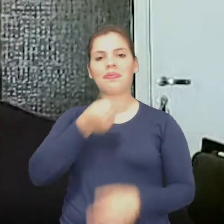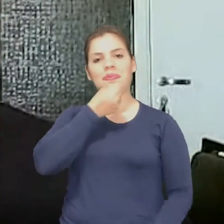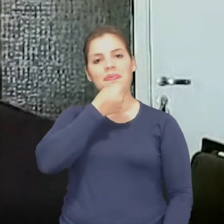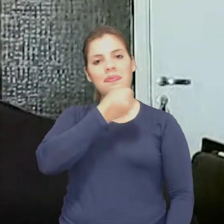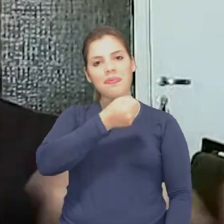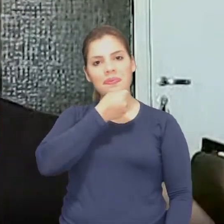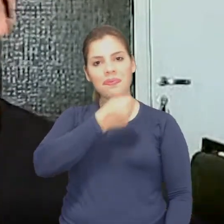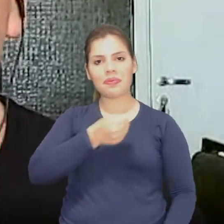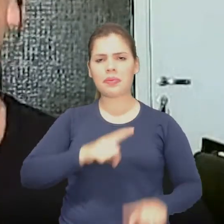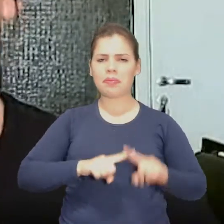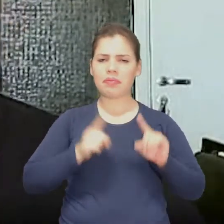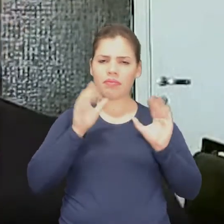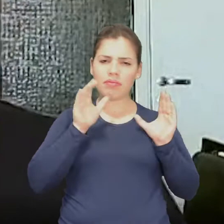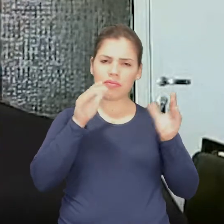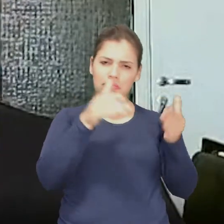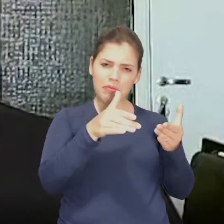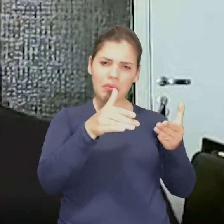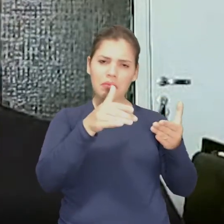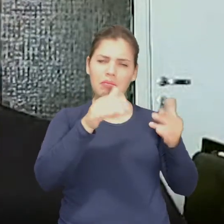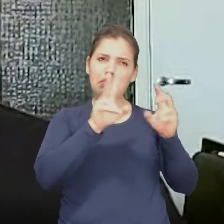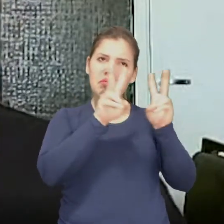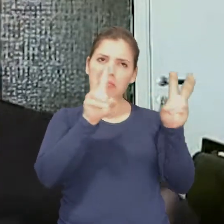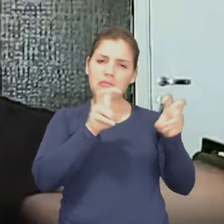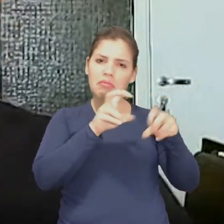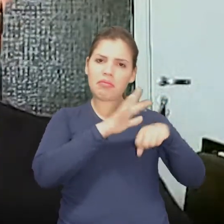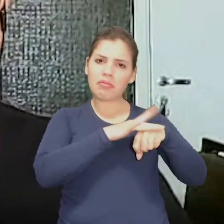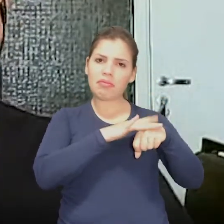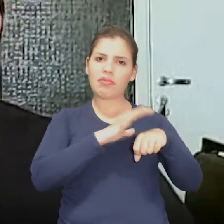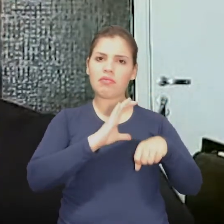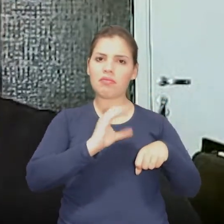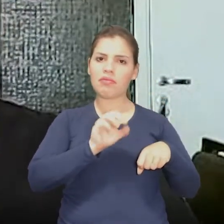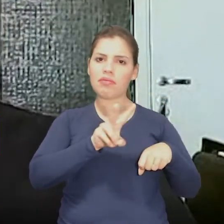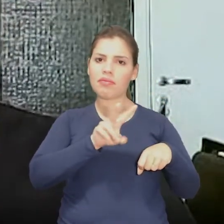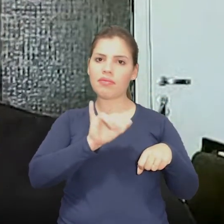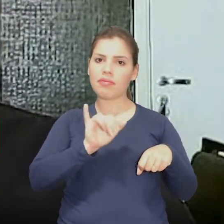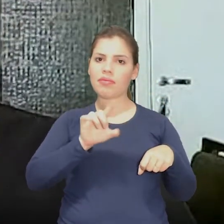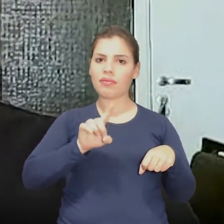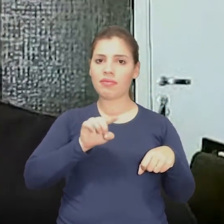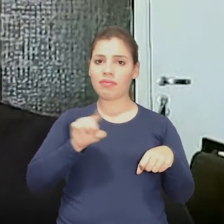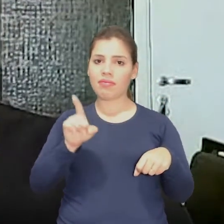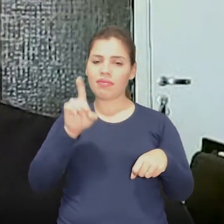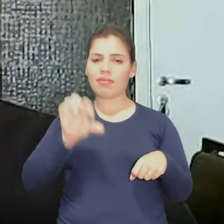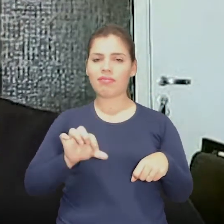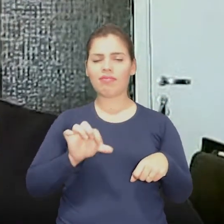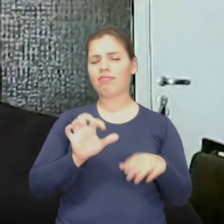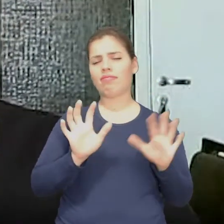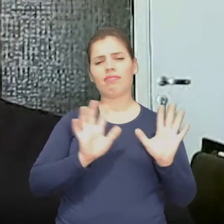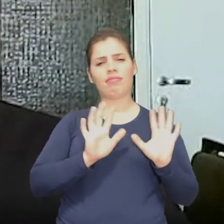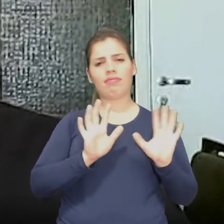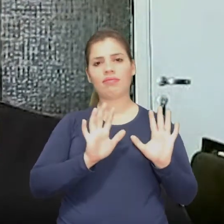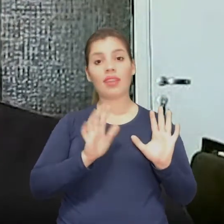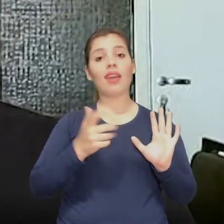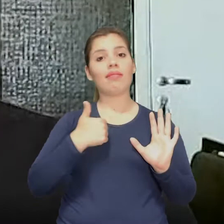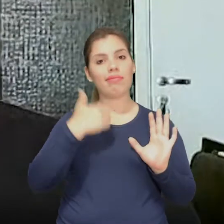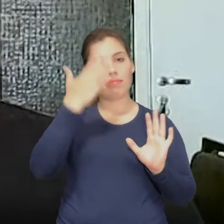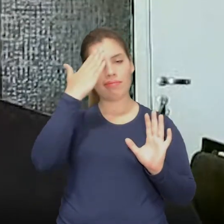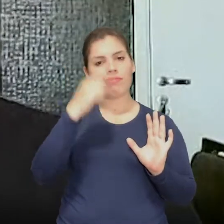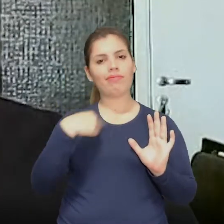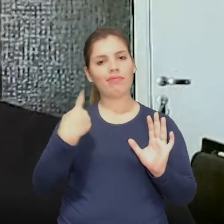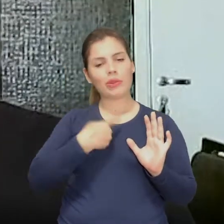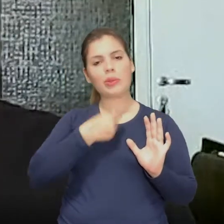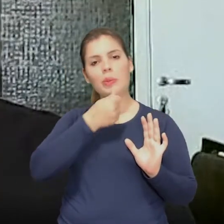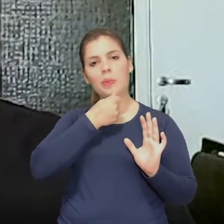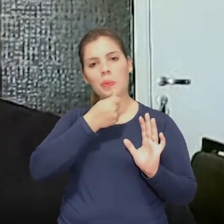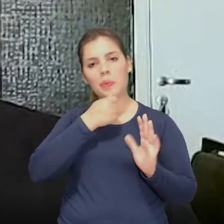o foco não é tanto falar de Covid-19. Eu sei que nós ainda estamos no meio da pandemia, sei que ainda estamos no isolamento social